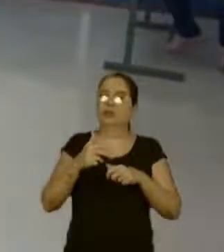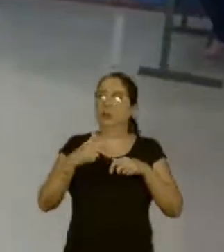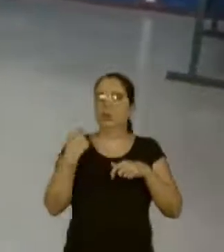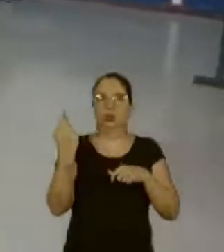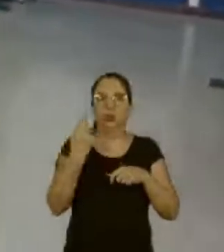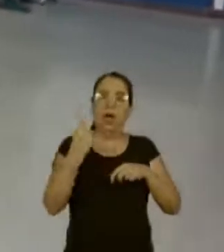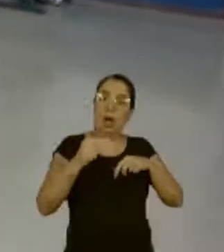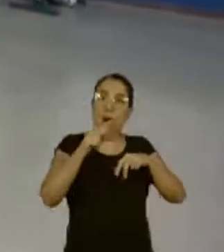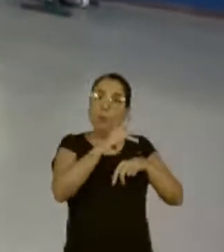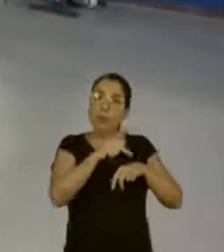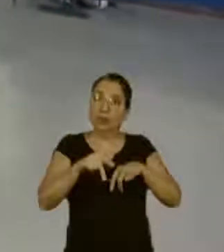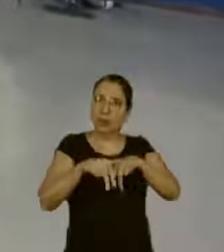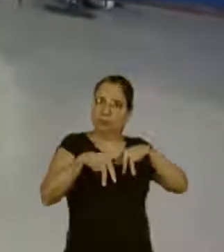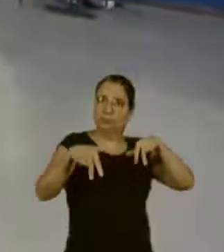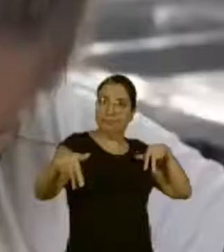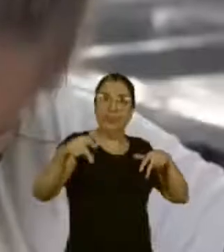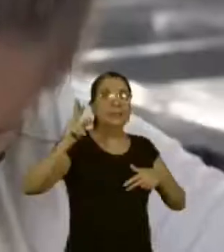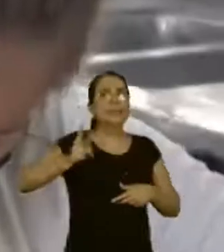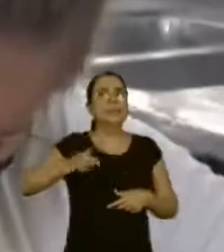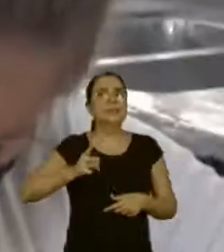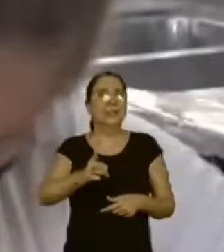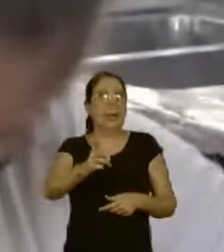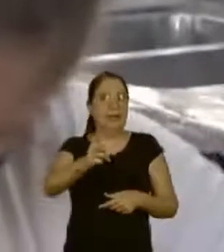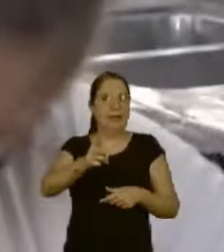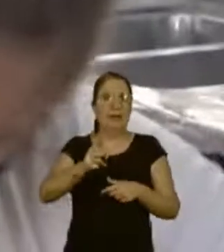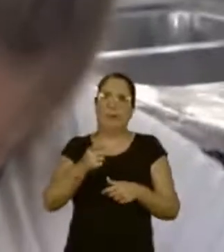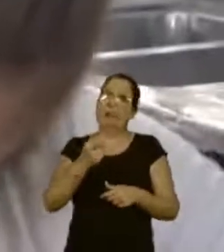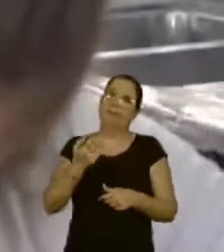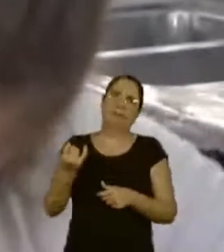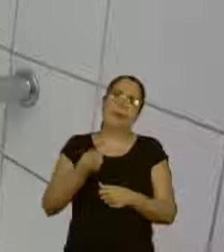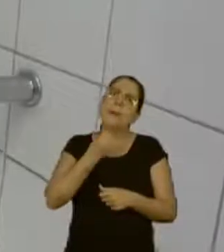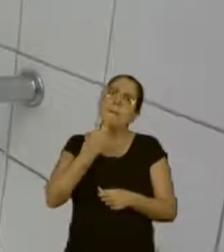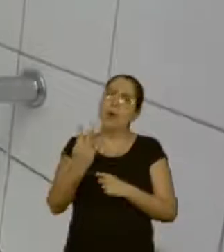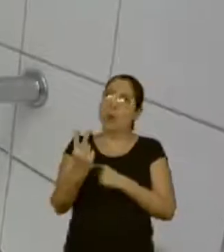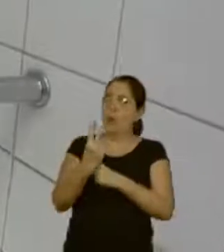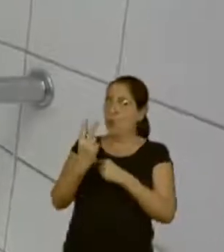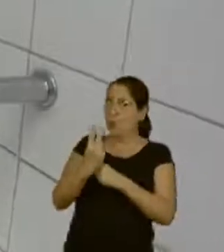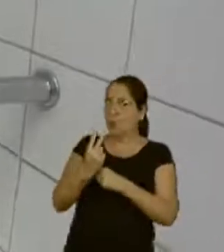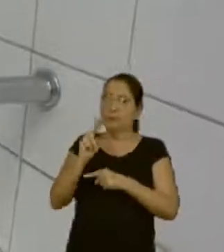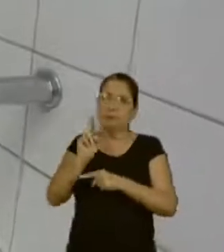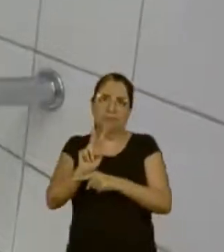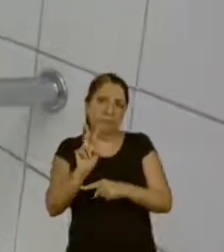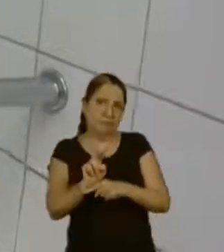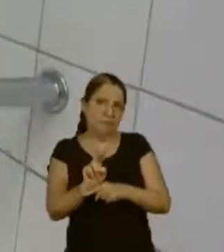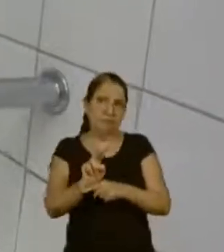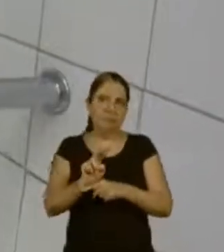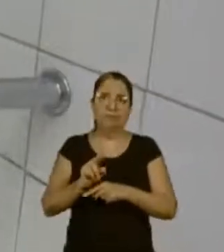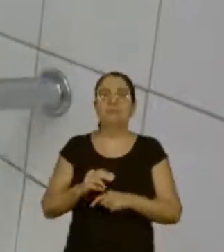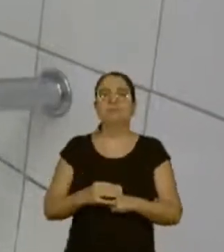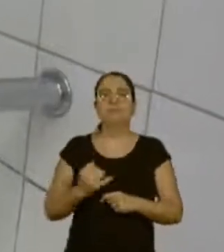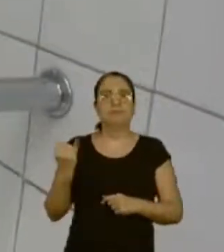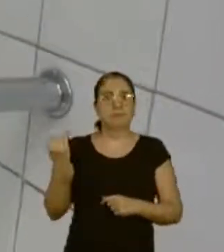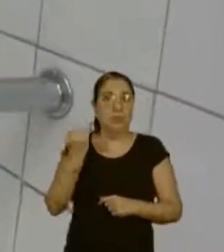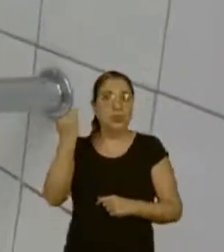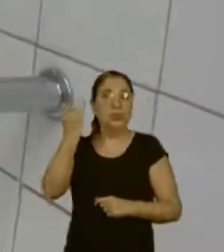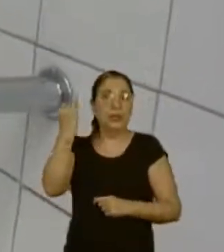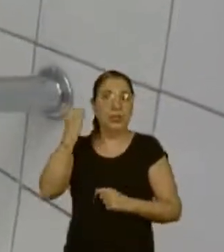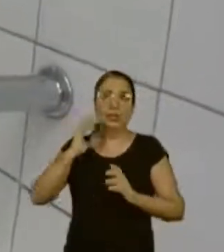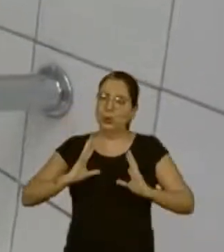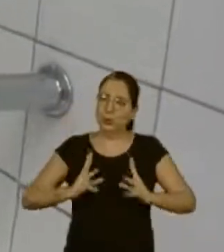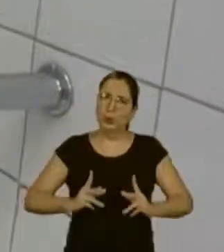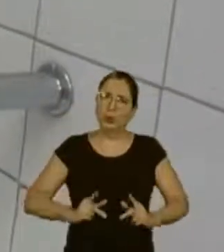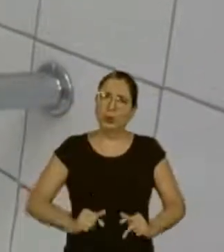bem distante também, todo mundo com máscara. Então é sempre bom a gente se proteger e tomar os